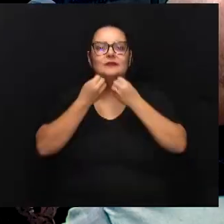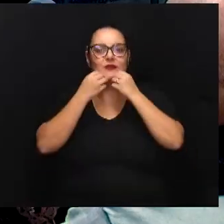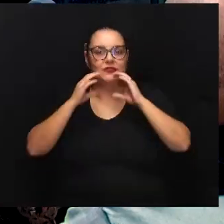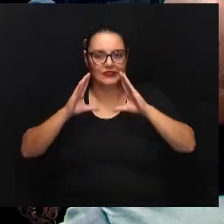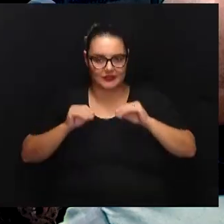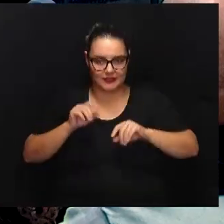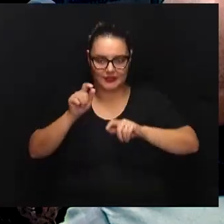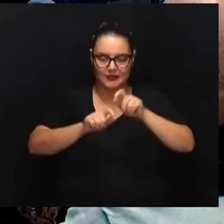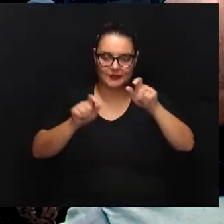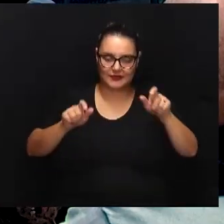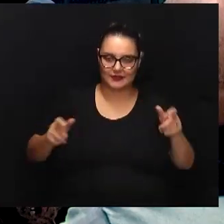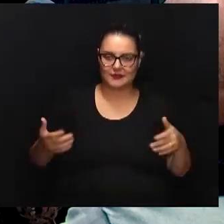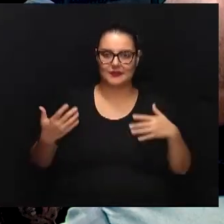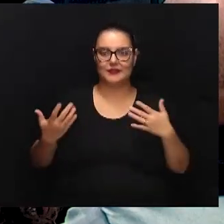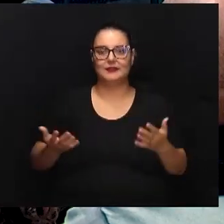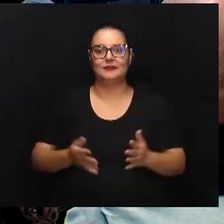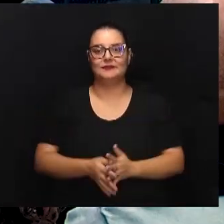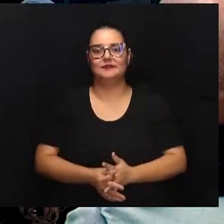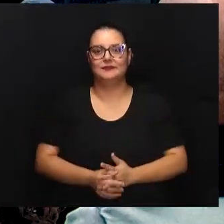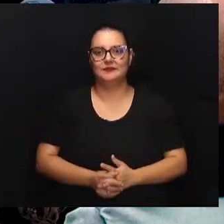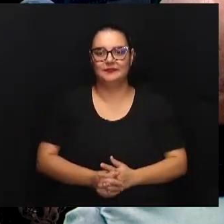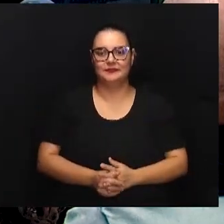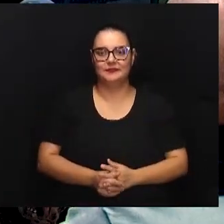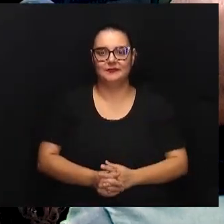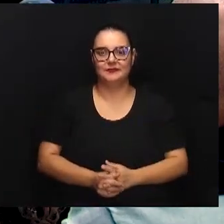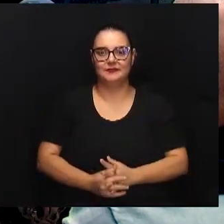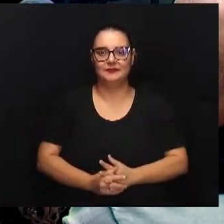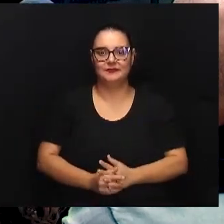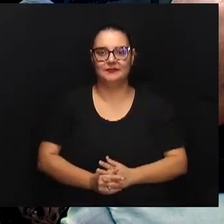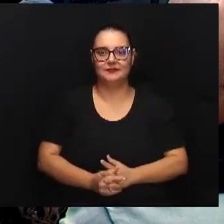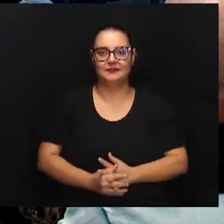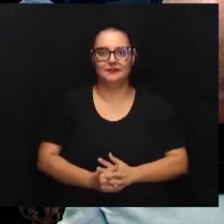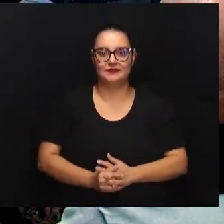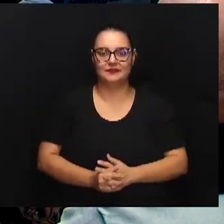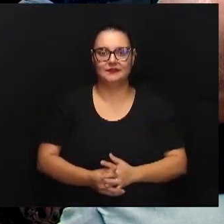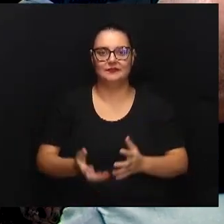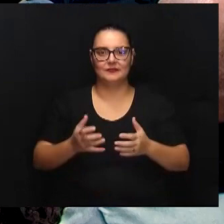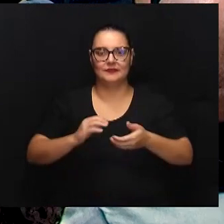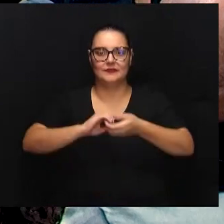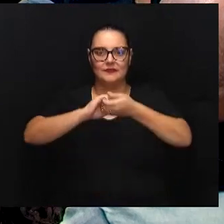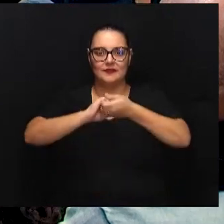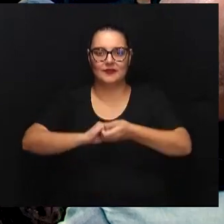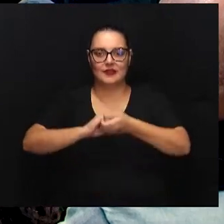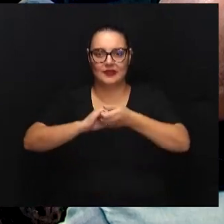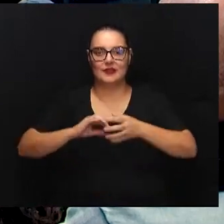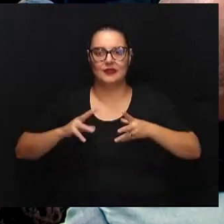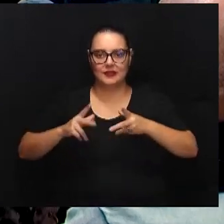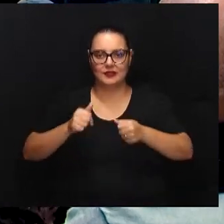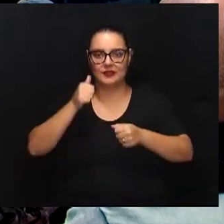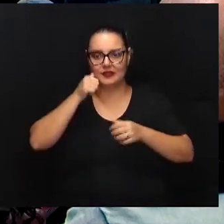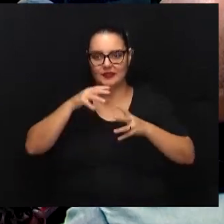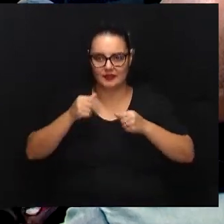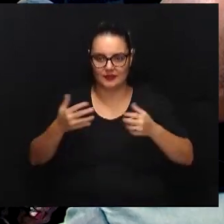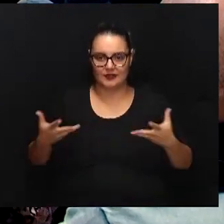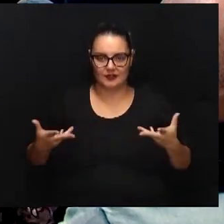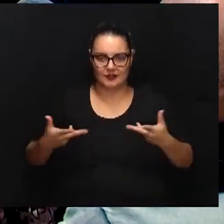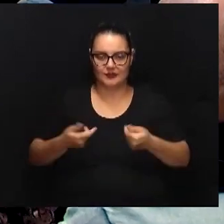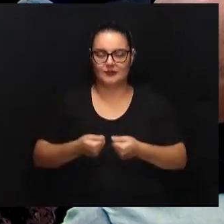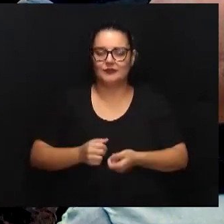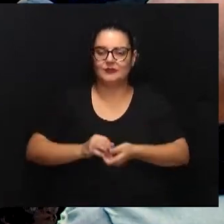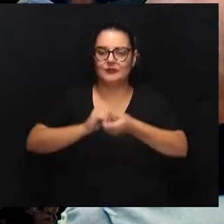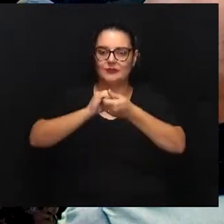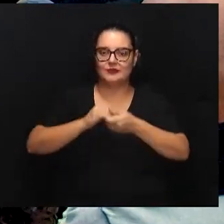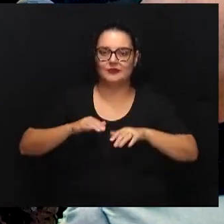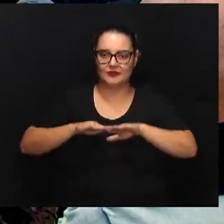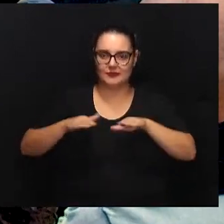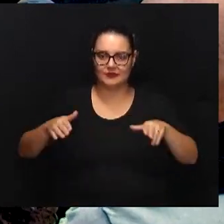Alô? Aí deu. Boa noite, gente. Boa noite. Eu quero cumprimentar todas,